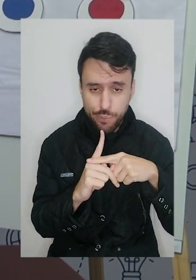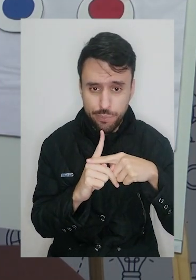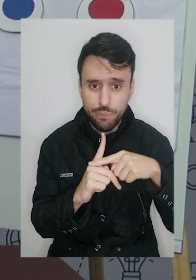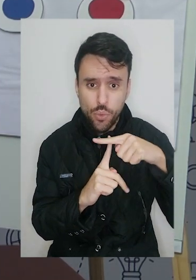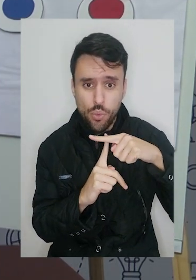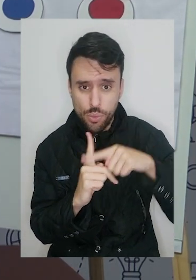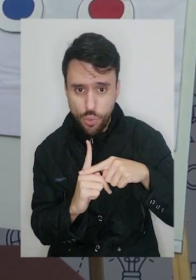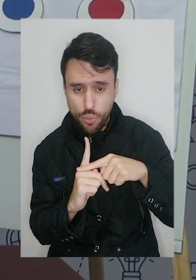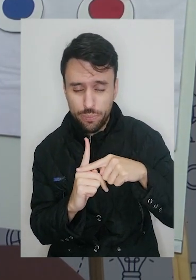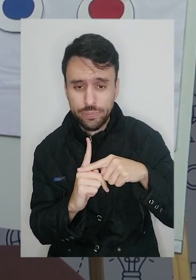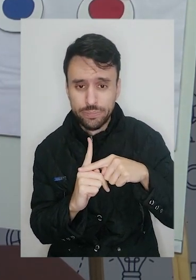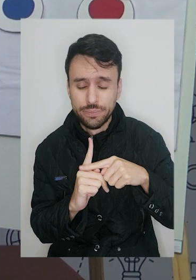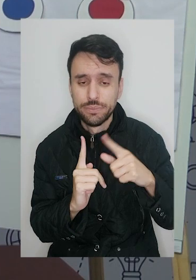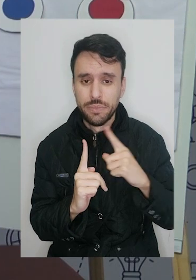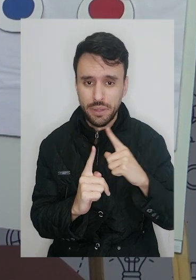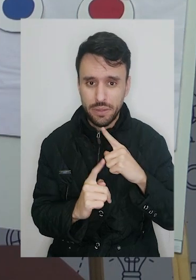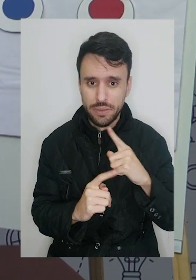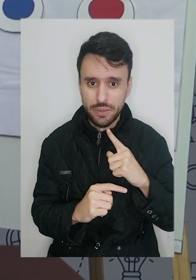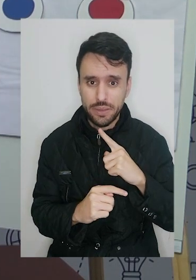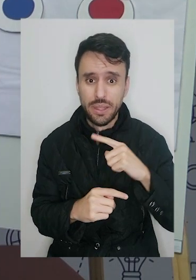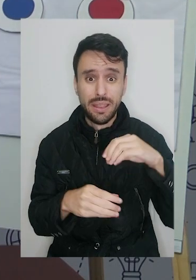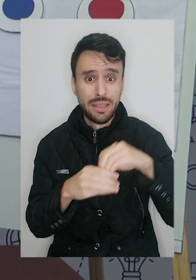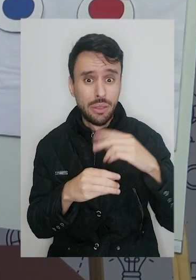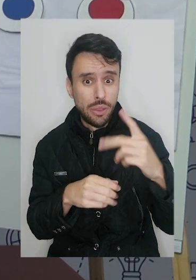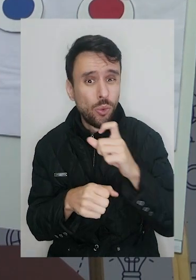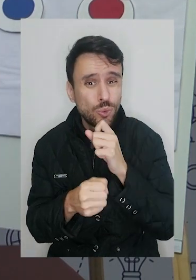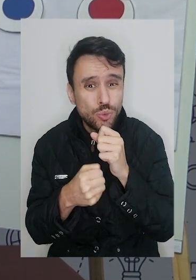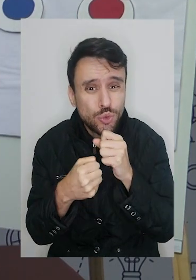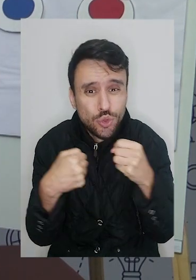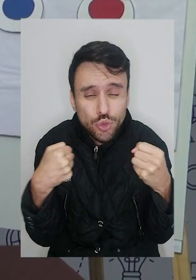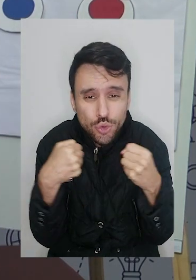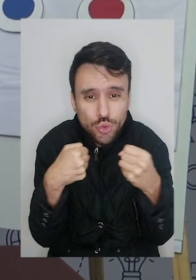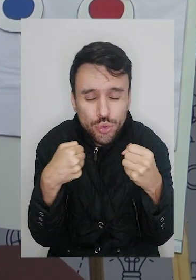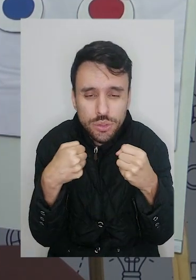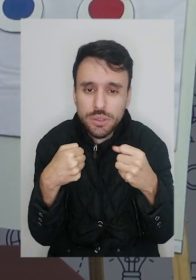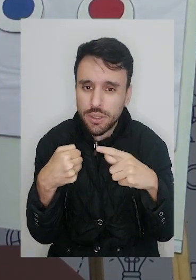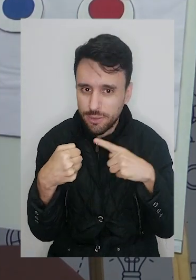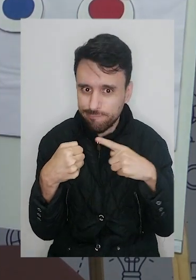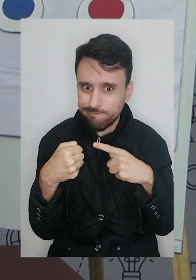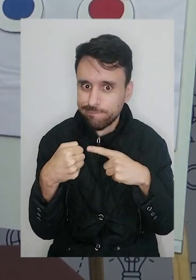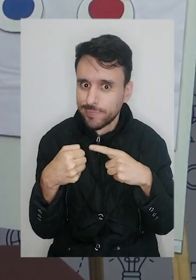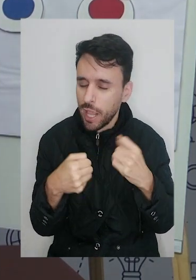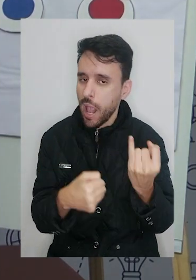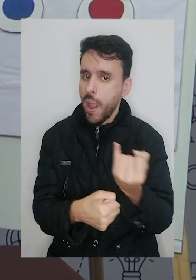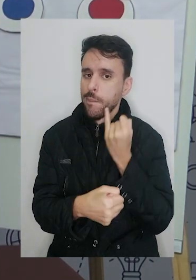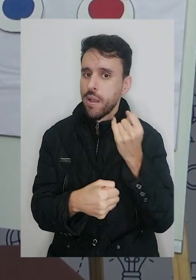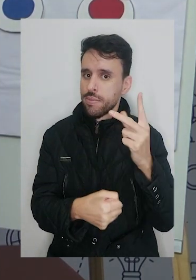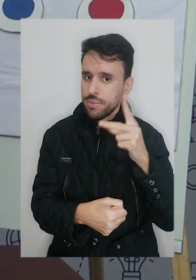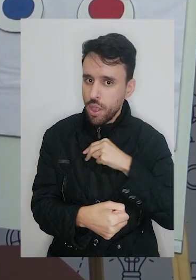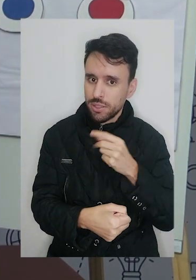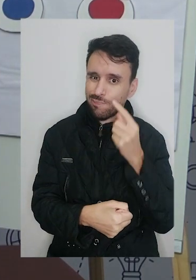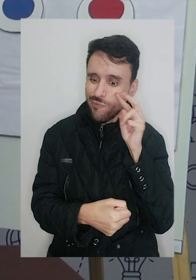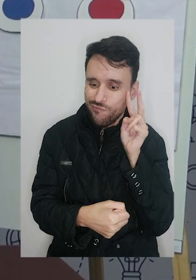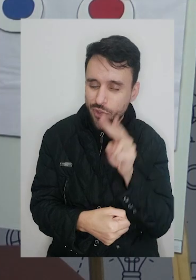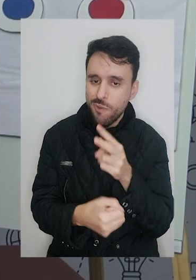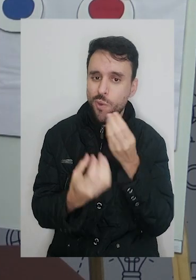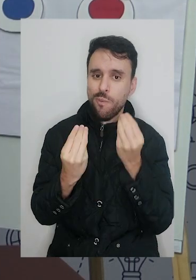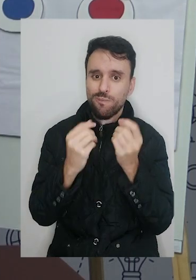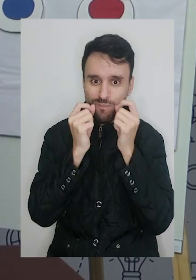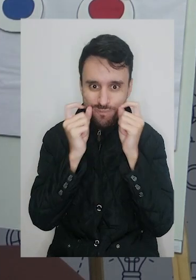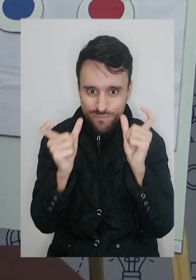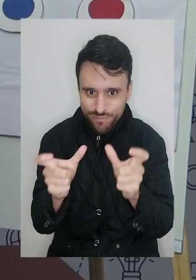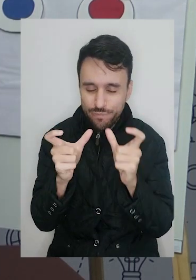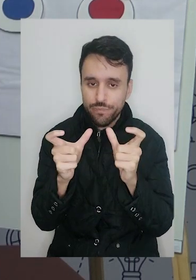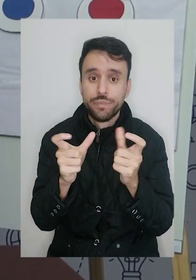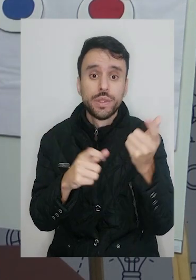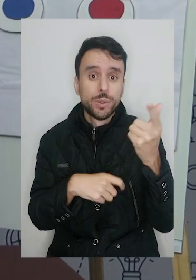vai aumentar o controle da temperatura da sua geladeira. Olha só como a gente deve estar atento. E agora